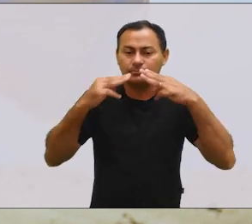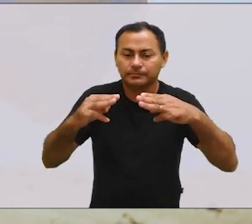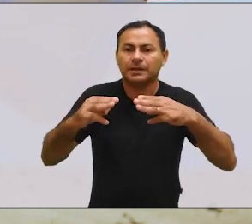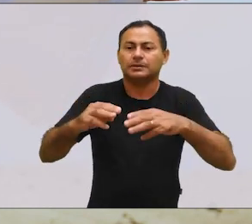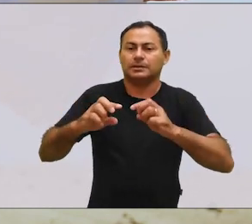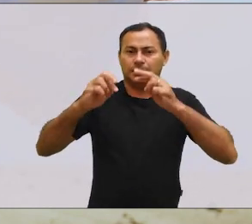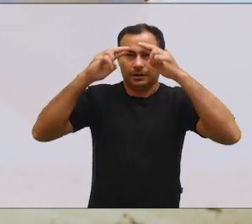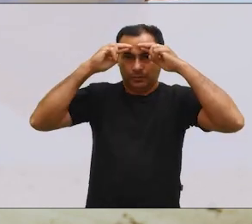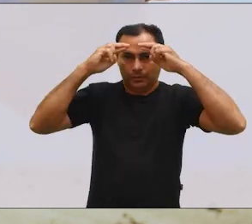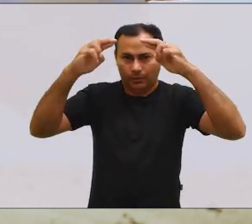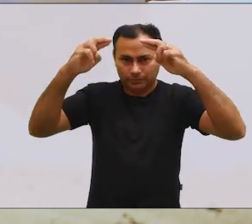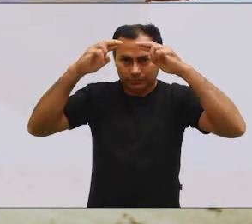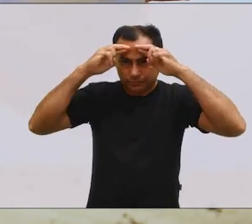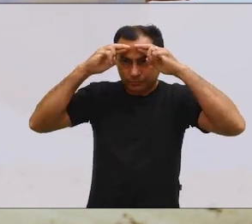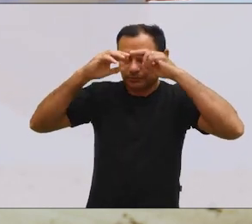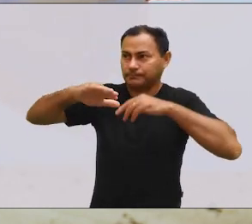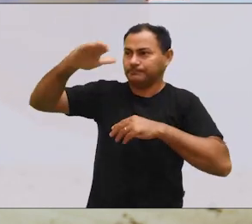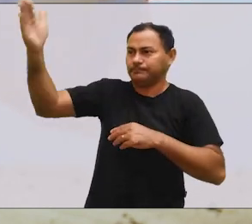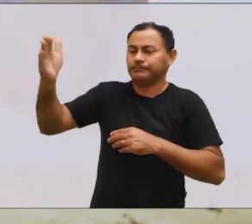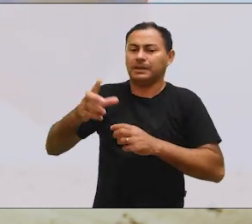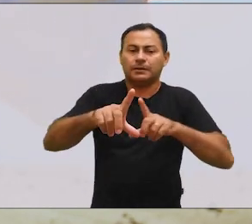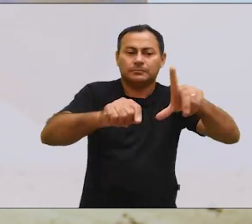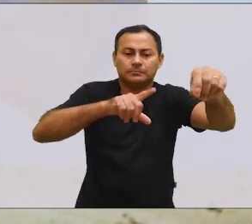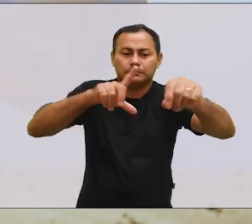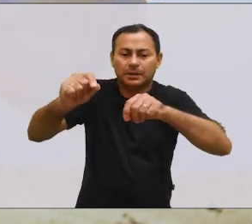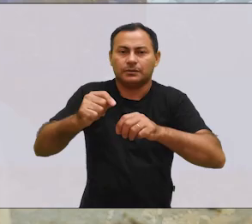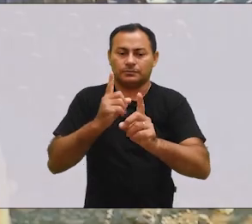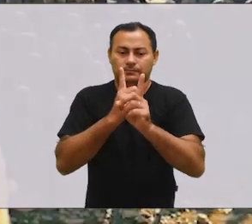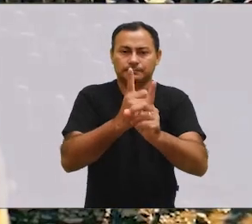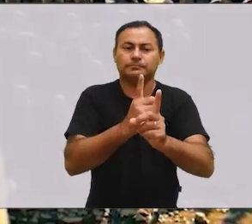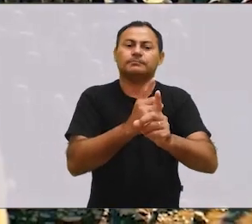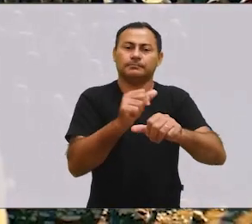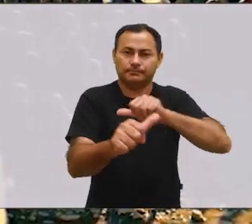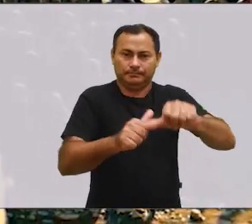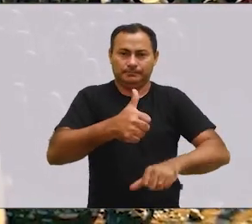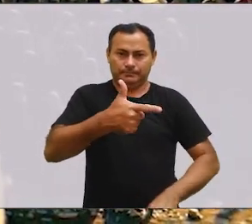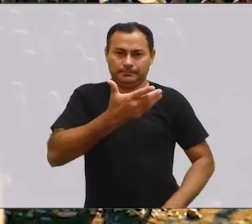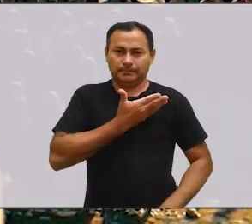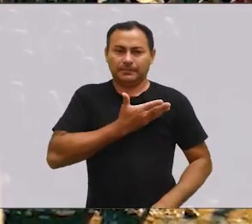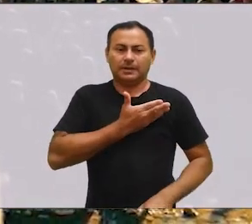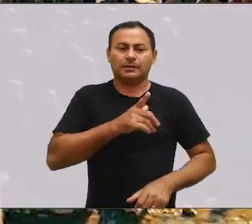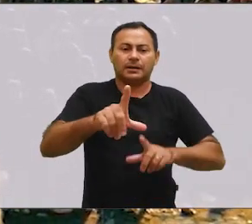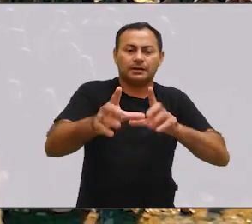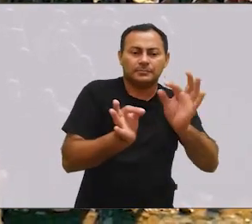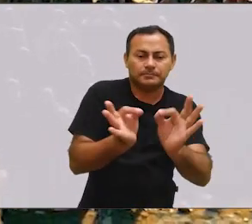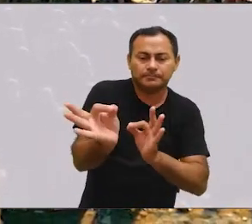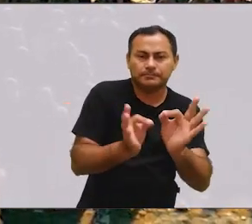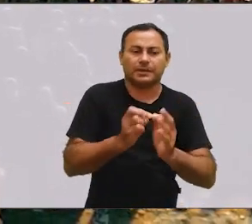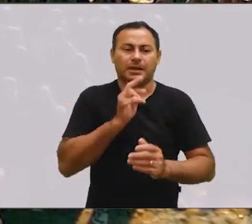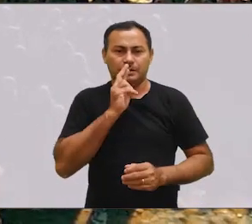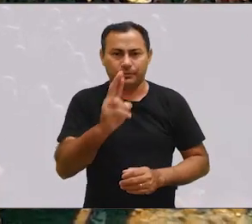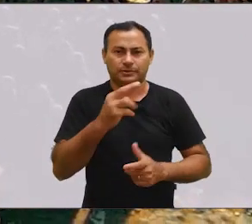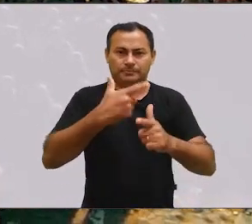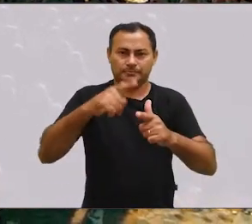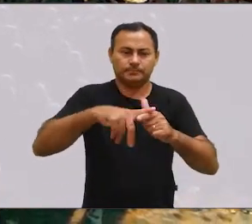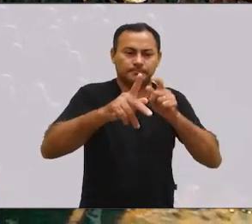público nesse retiro, recrutando os discípulos que comissionou para apóstolos. Na verdade, Jesus estava recrutando soluções e respostas para